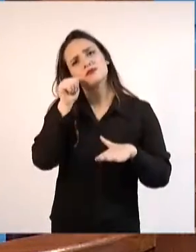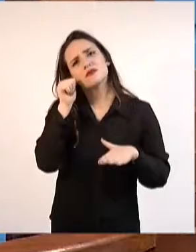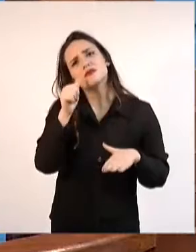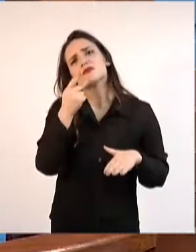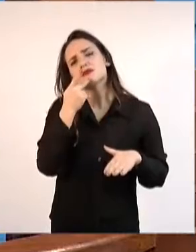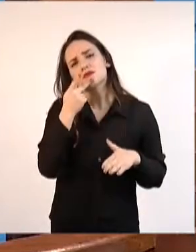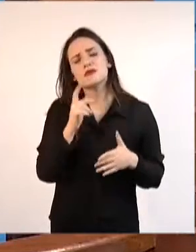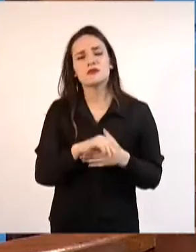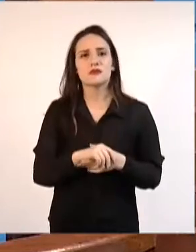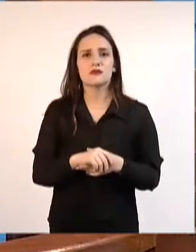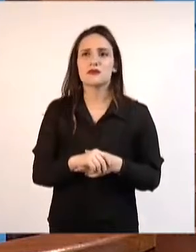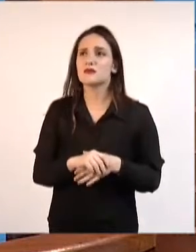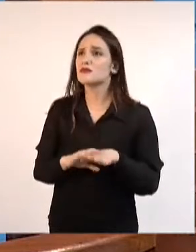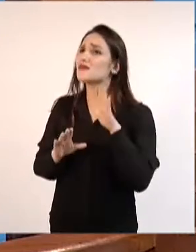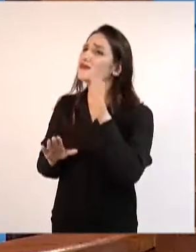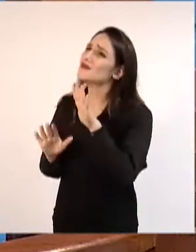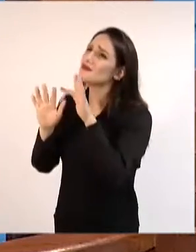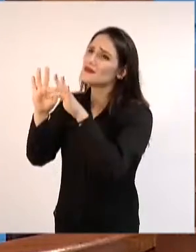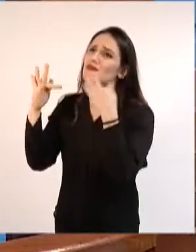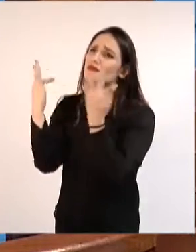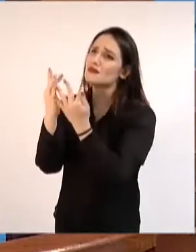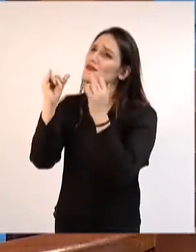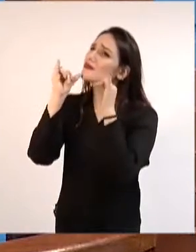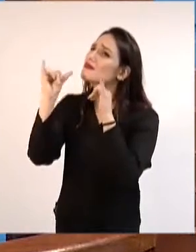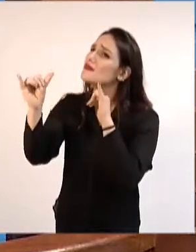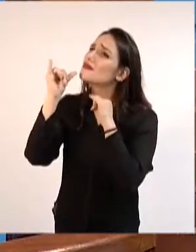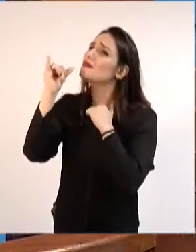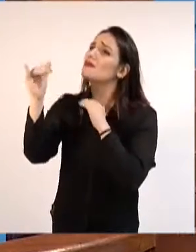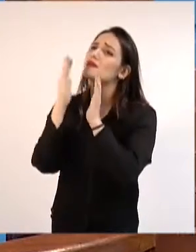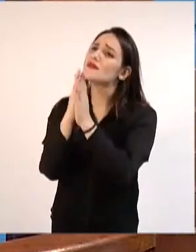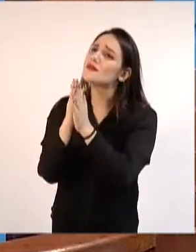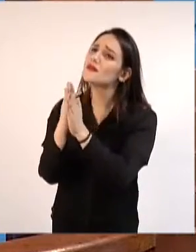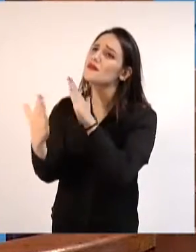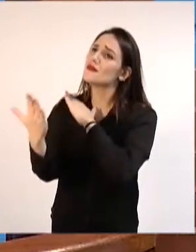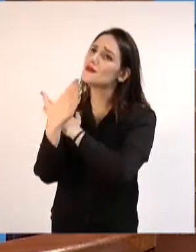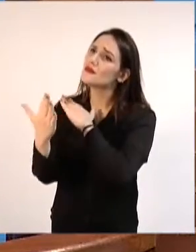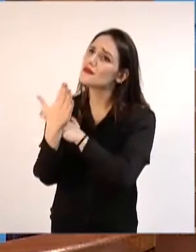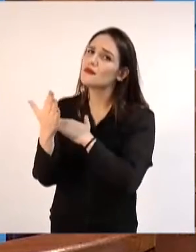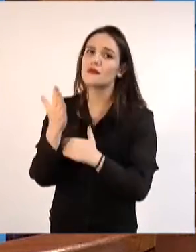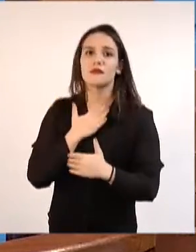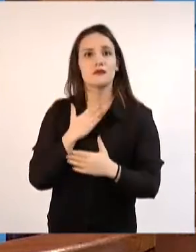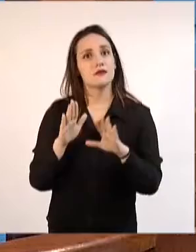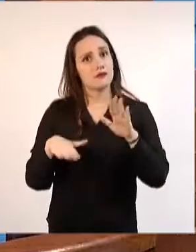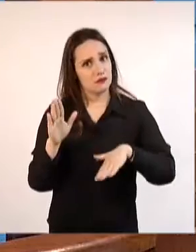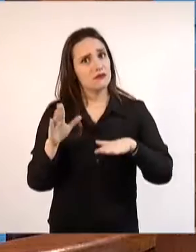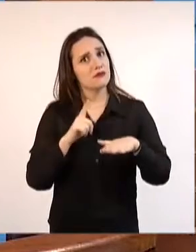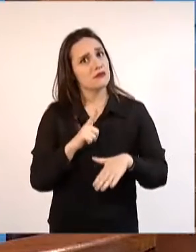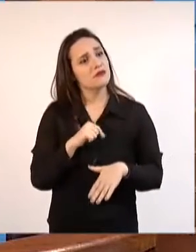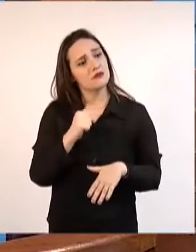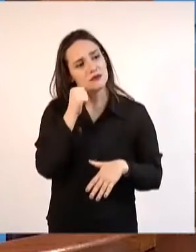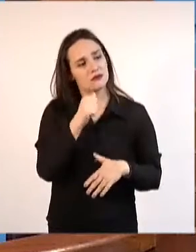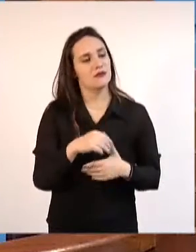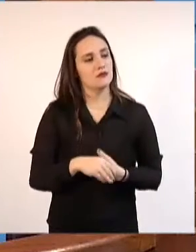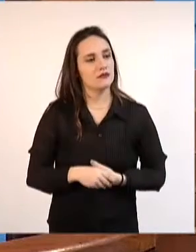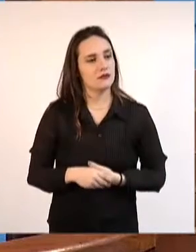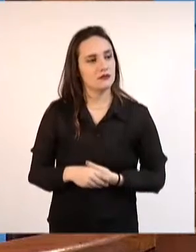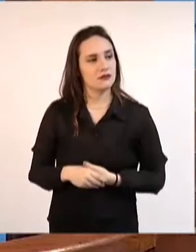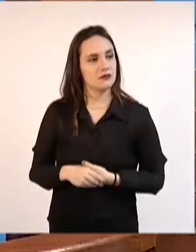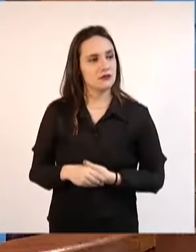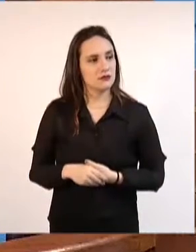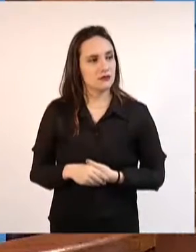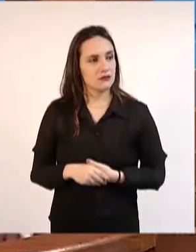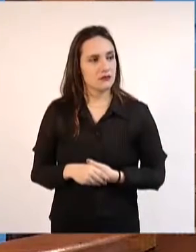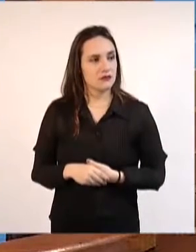dizendo, olha, já havia registrado o boletim de ocorrência. Ela, aliás, tem até depoimento de